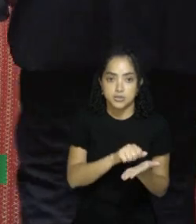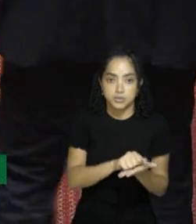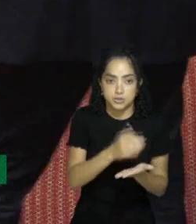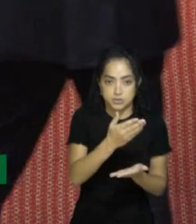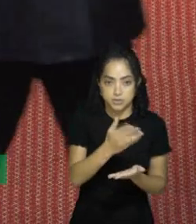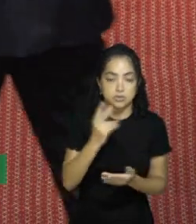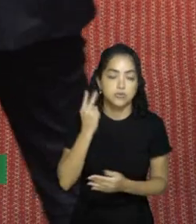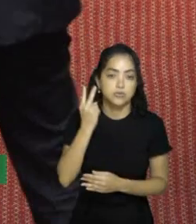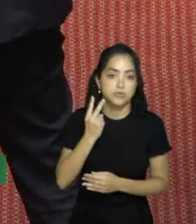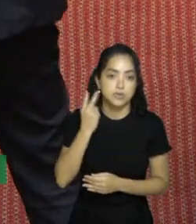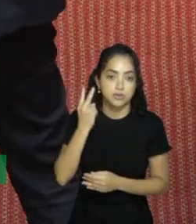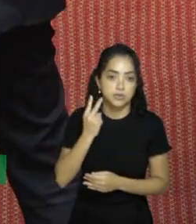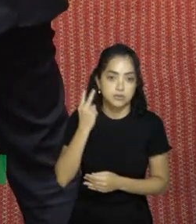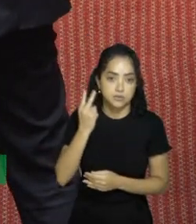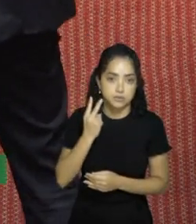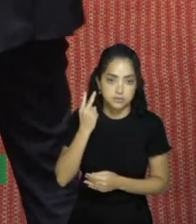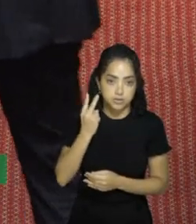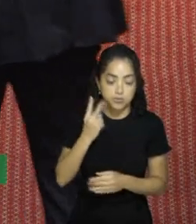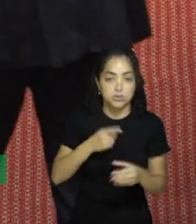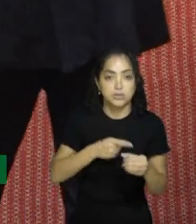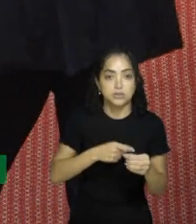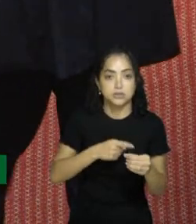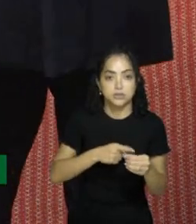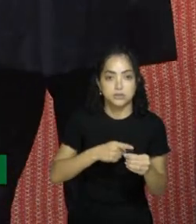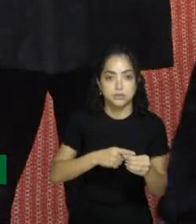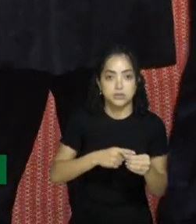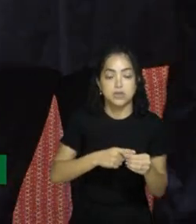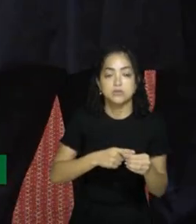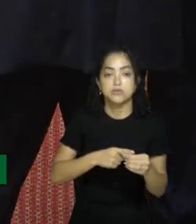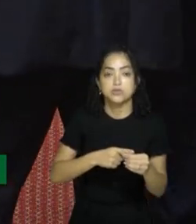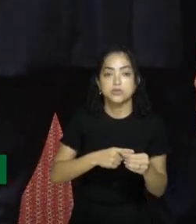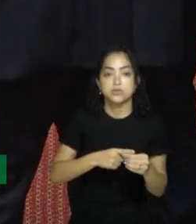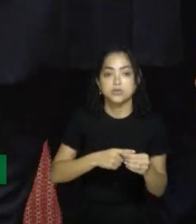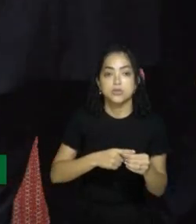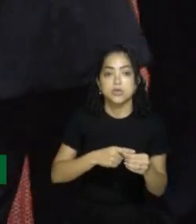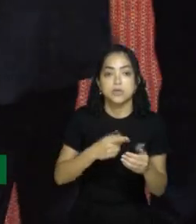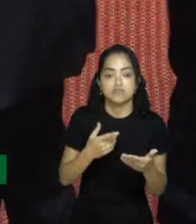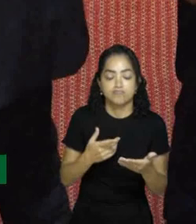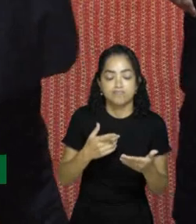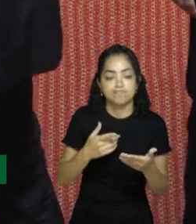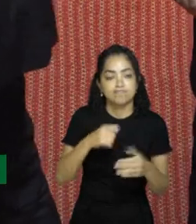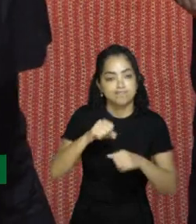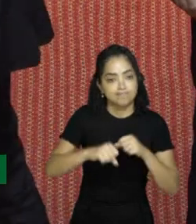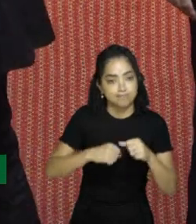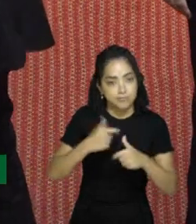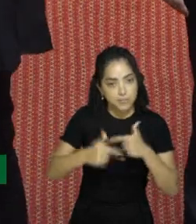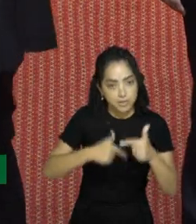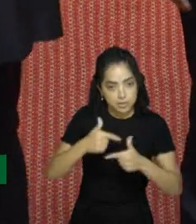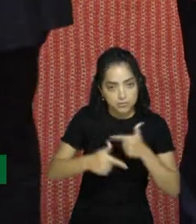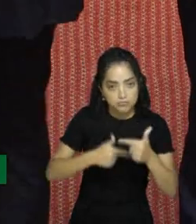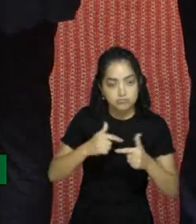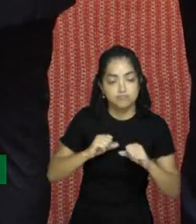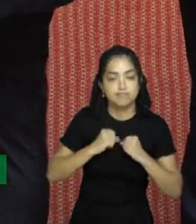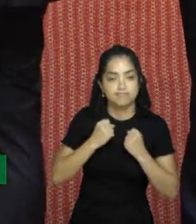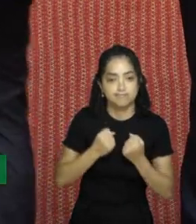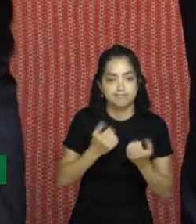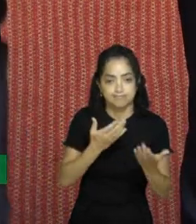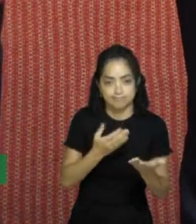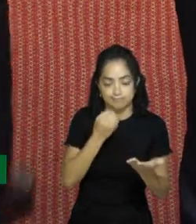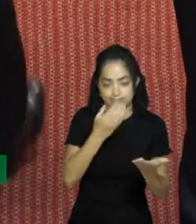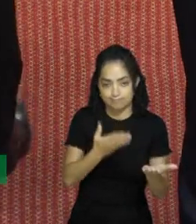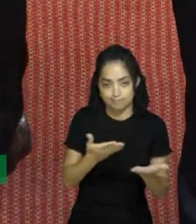do vereador Luan varnieri lá da cidade de Urussanga um vereador atuante da comunidade Seja bem vindo essa casa muito